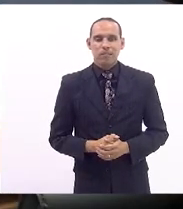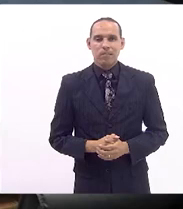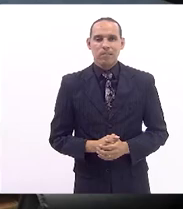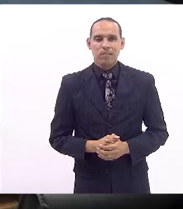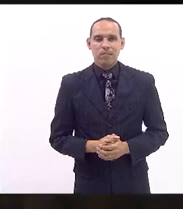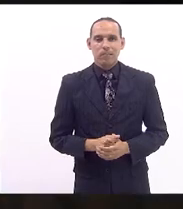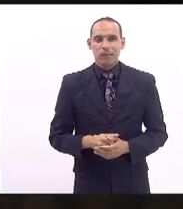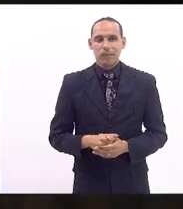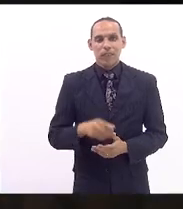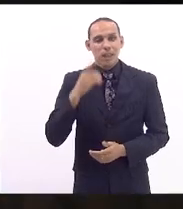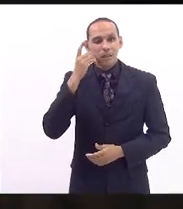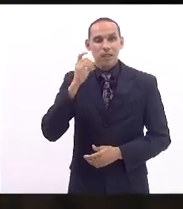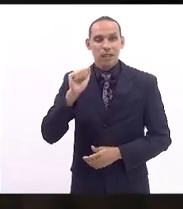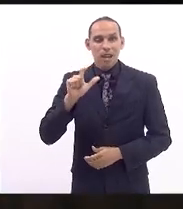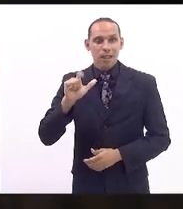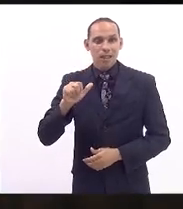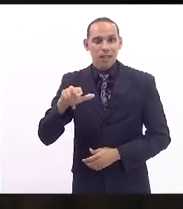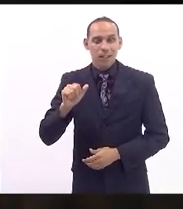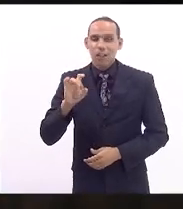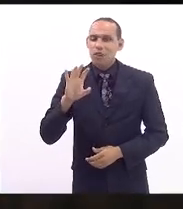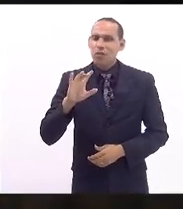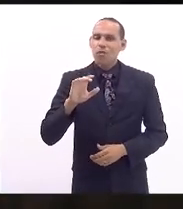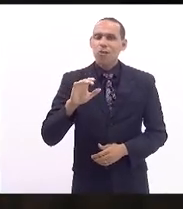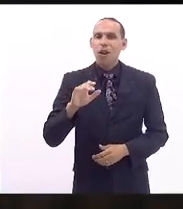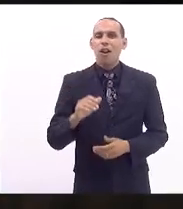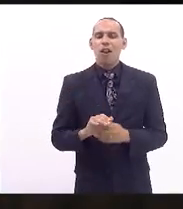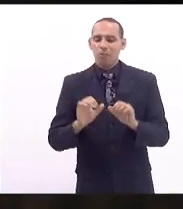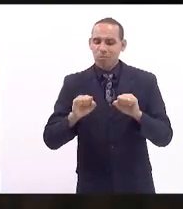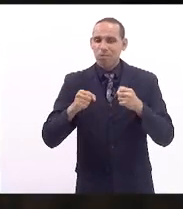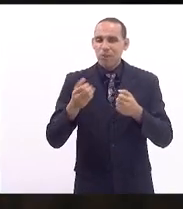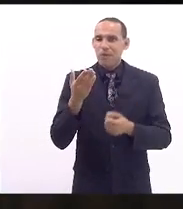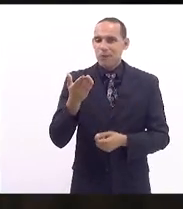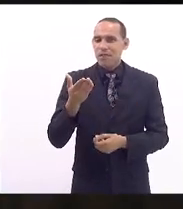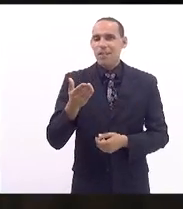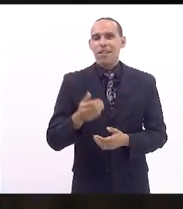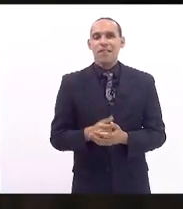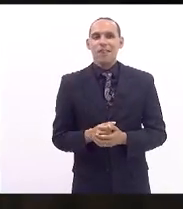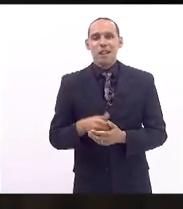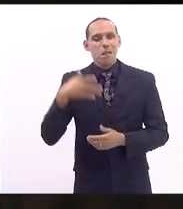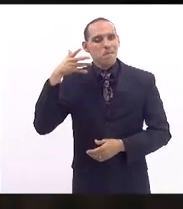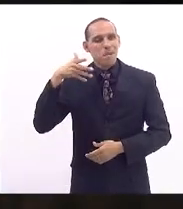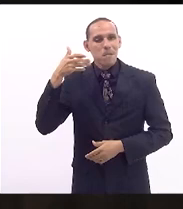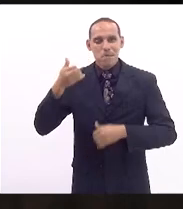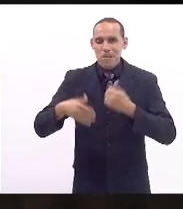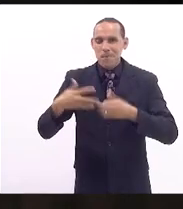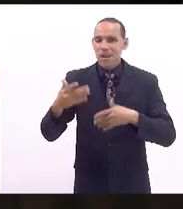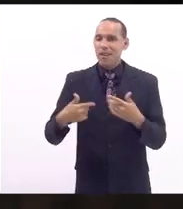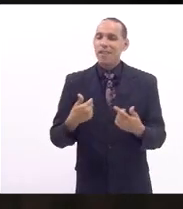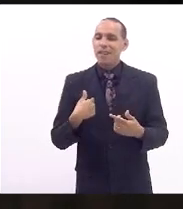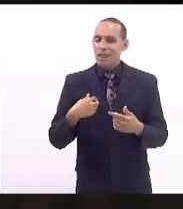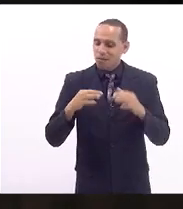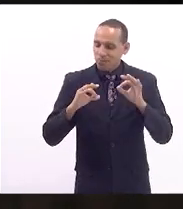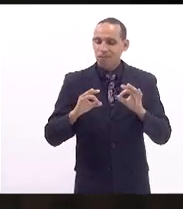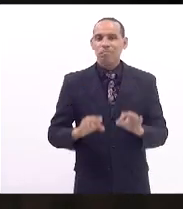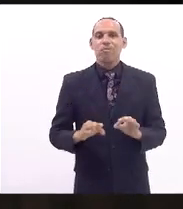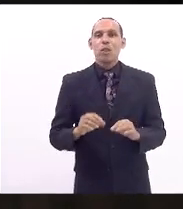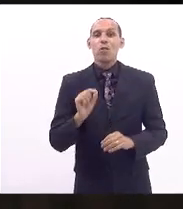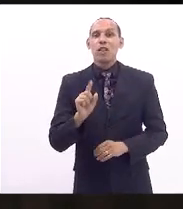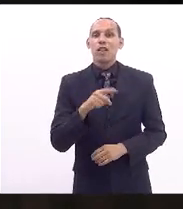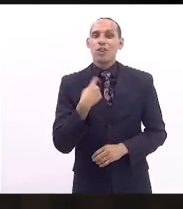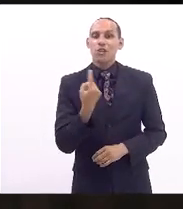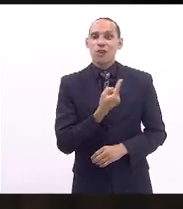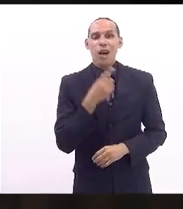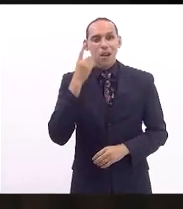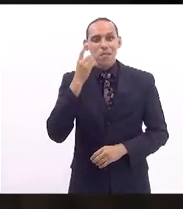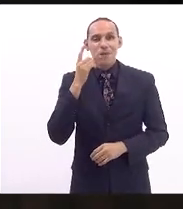o deputado era passo quero só corroborar com a primeira parte do seu da sua fala nós somos deputados